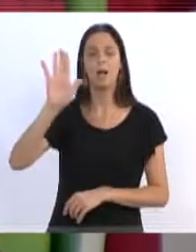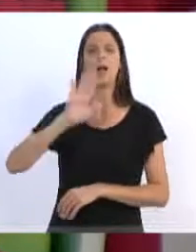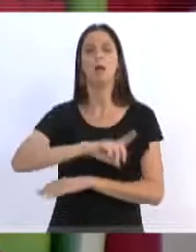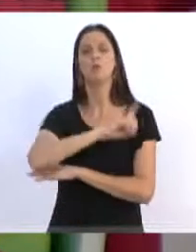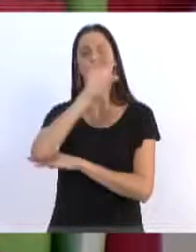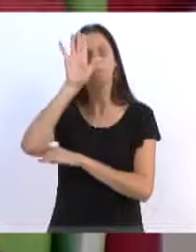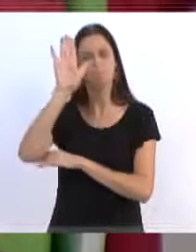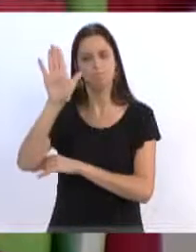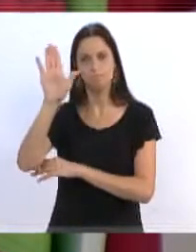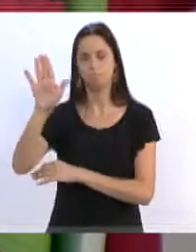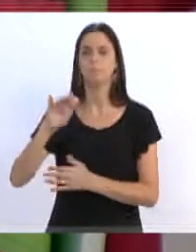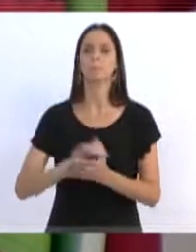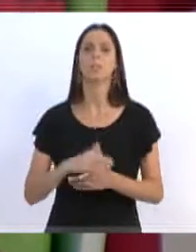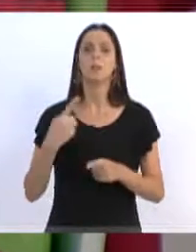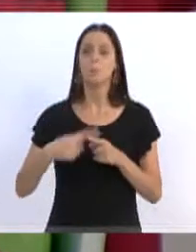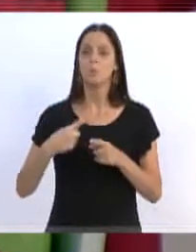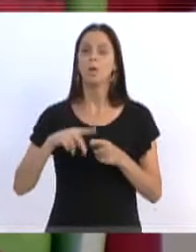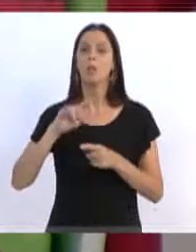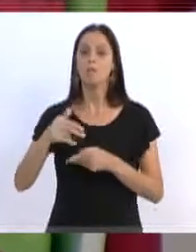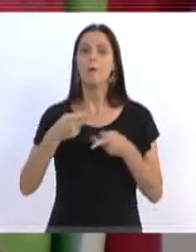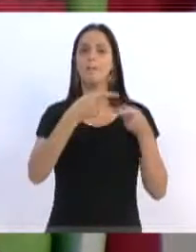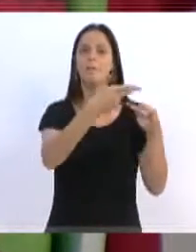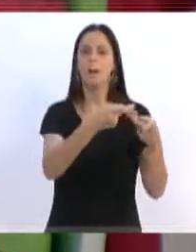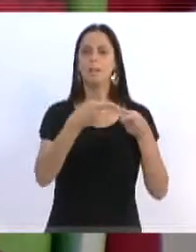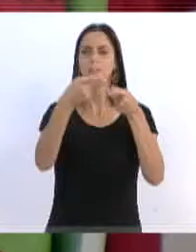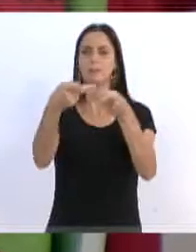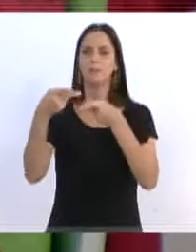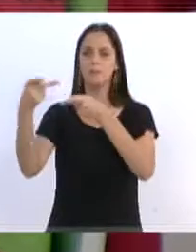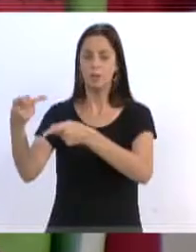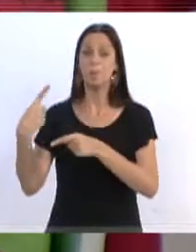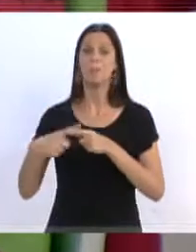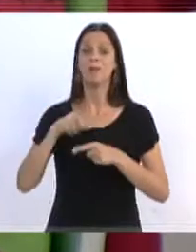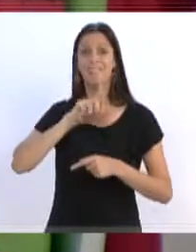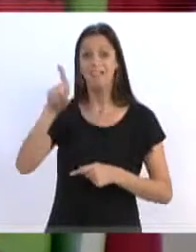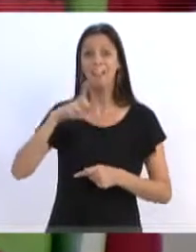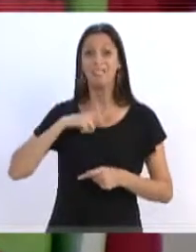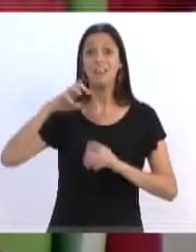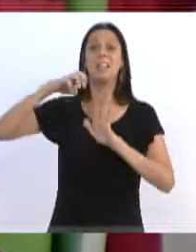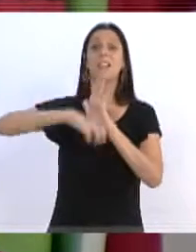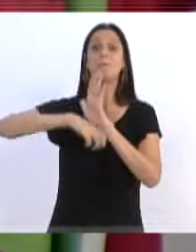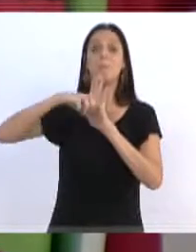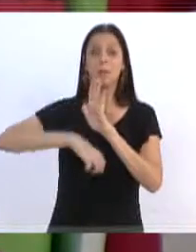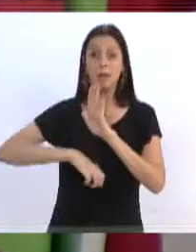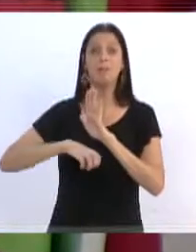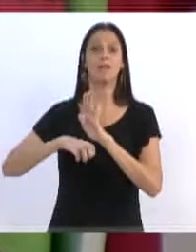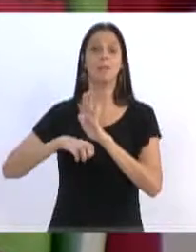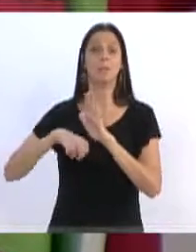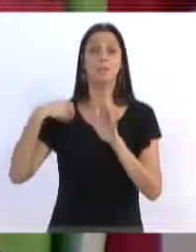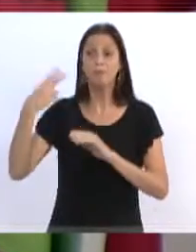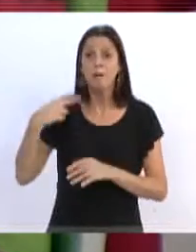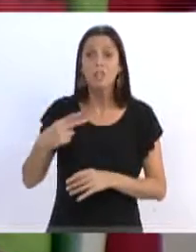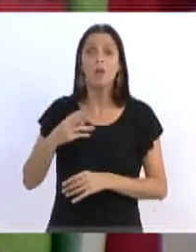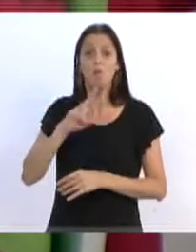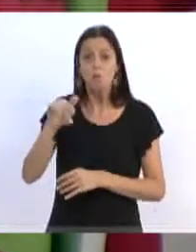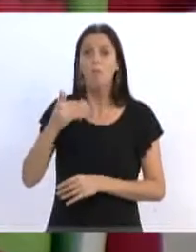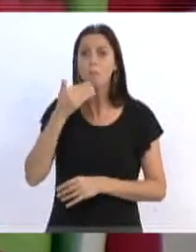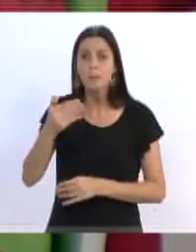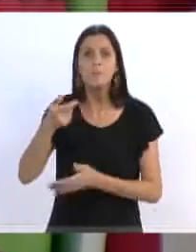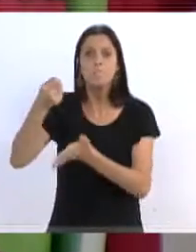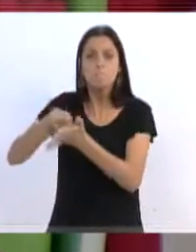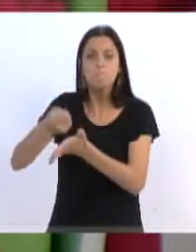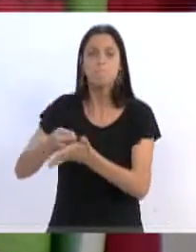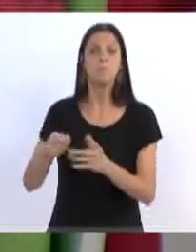lá vendo jesus tem várias emendas parlamentares que estão lá paradas e vou estar cobrando inclusive o vereador caminha de